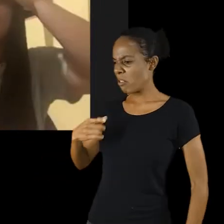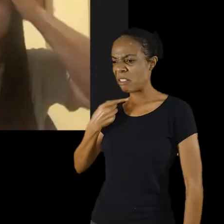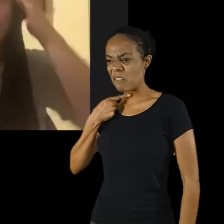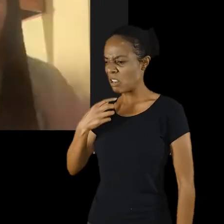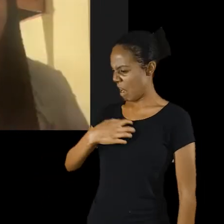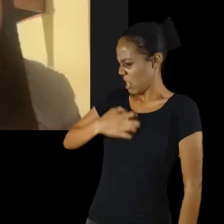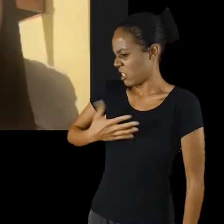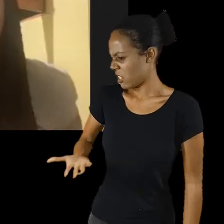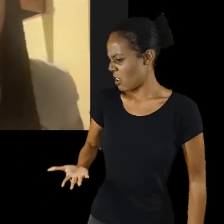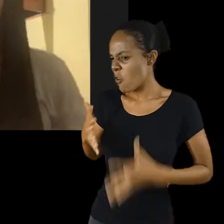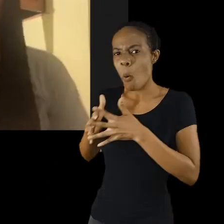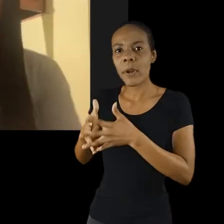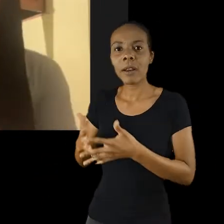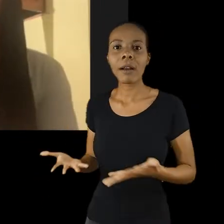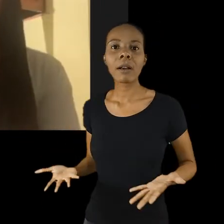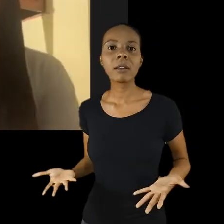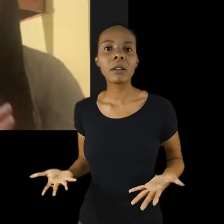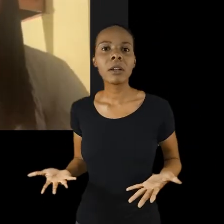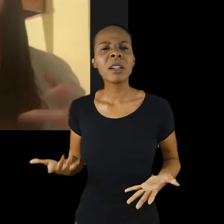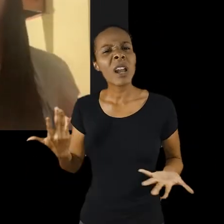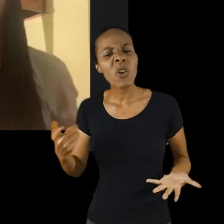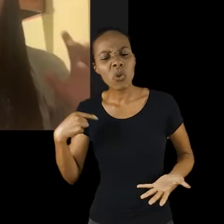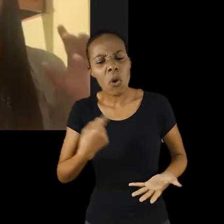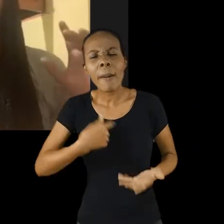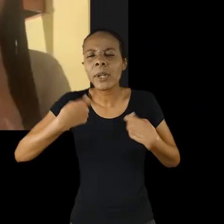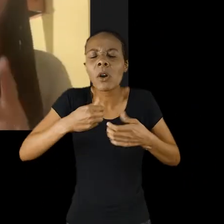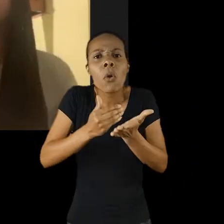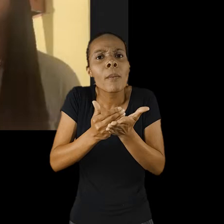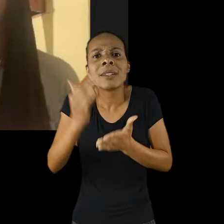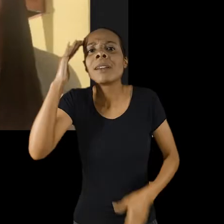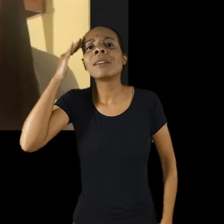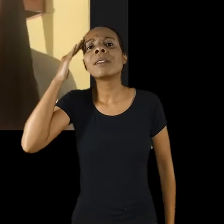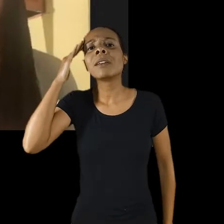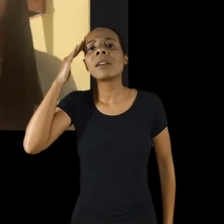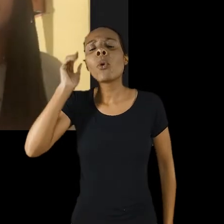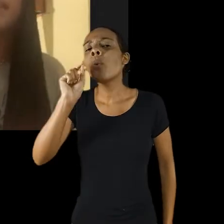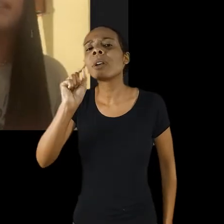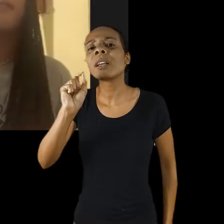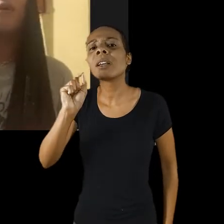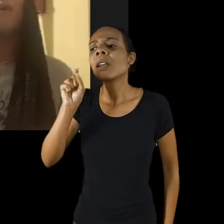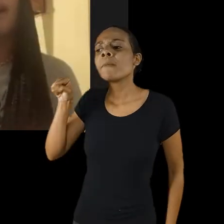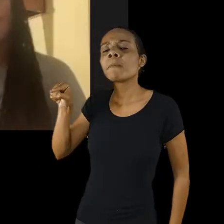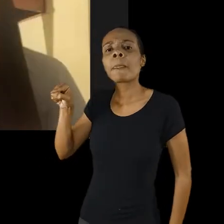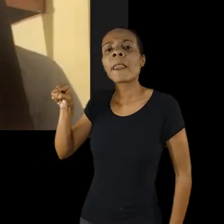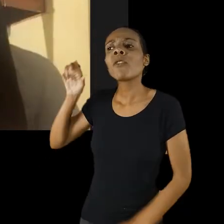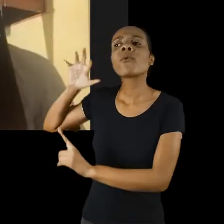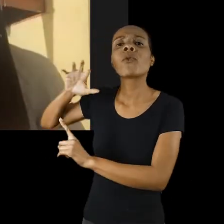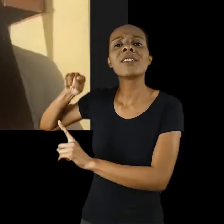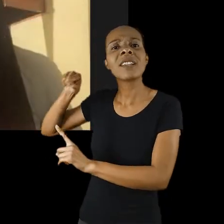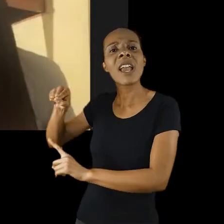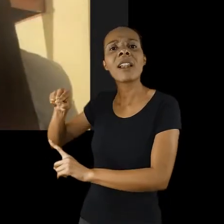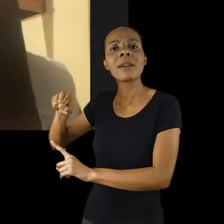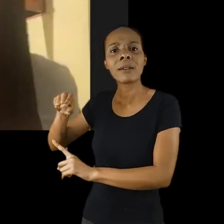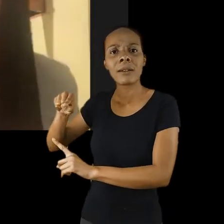agressiva, que travesti complicada. E aí a gente precisa começar a entender também o que causa essa travesti ser dessa forma. Qual é a postura que essa